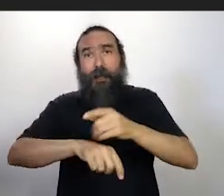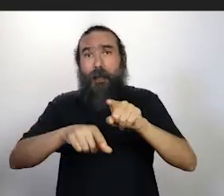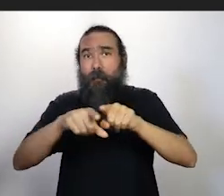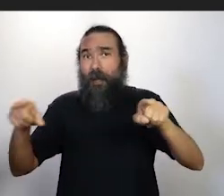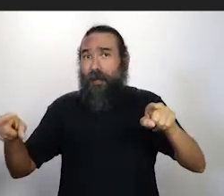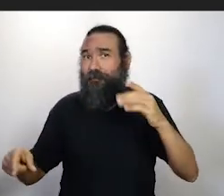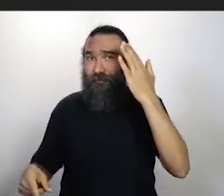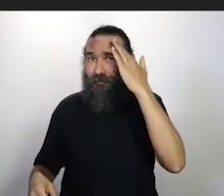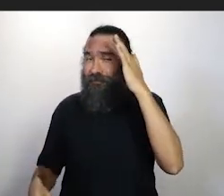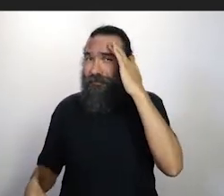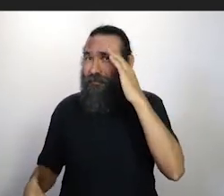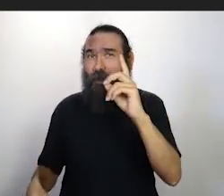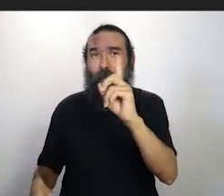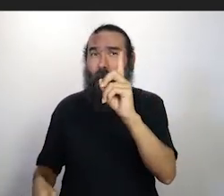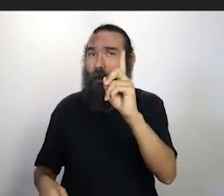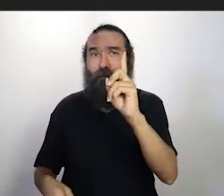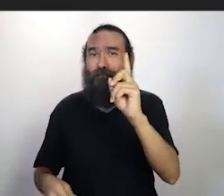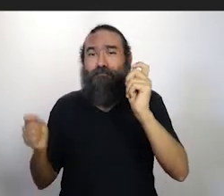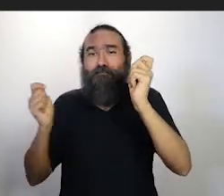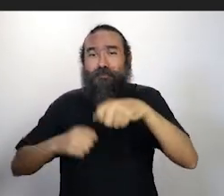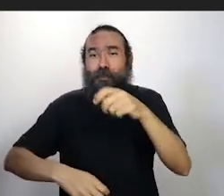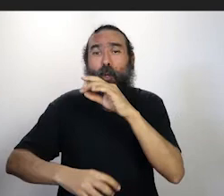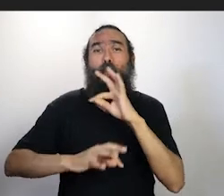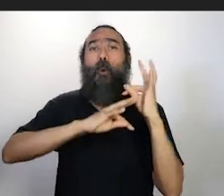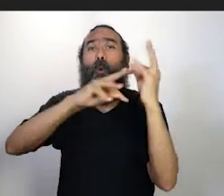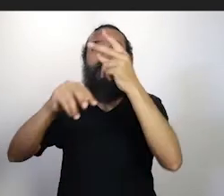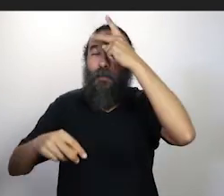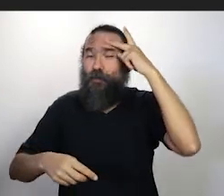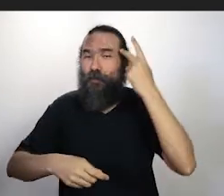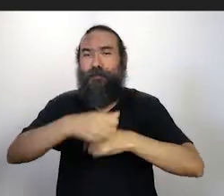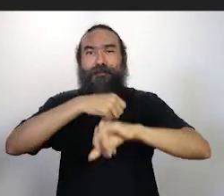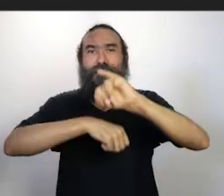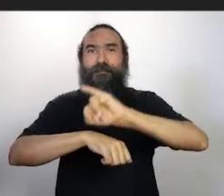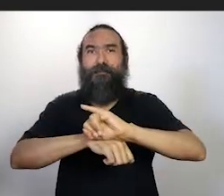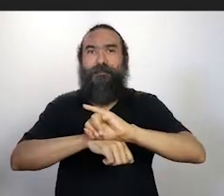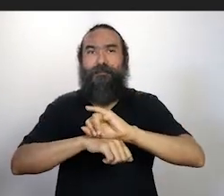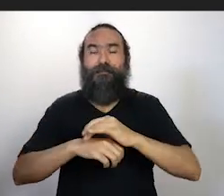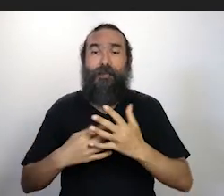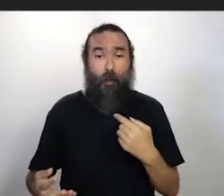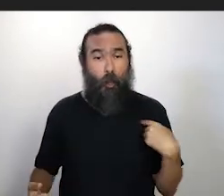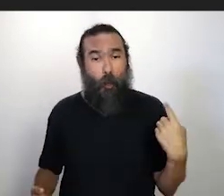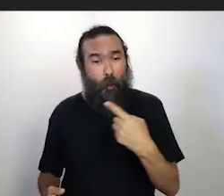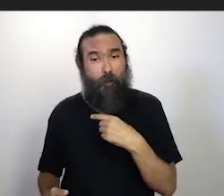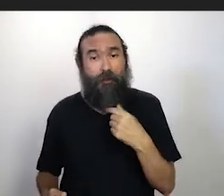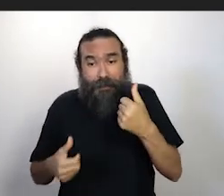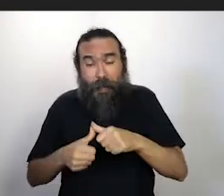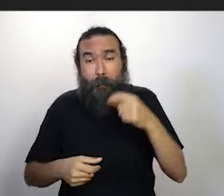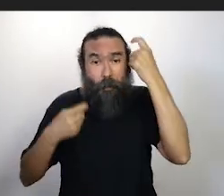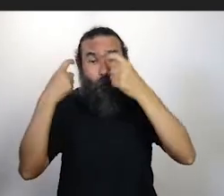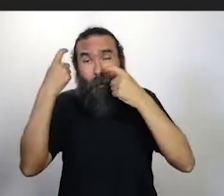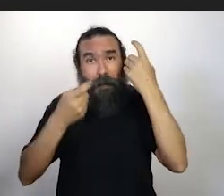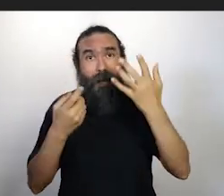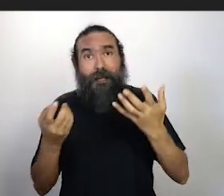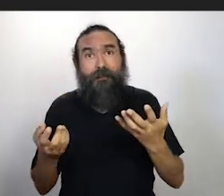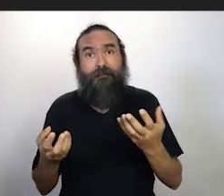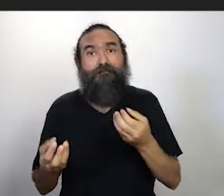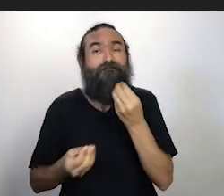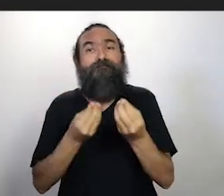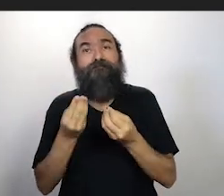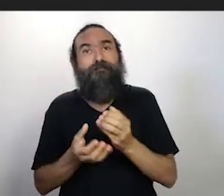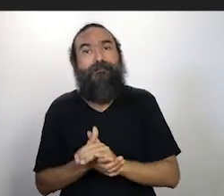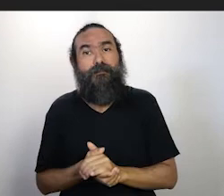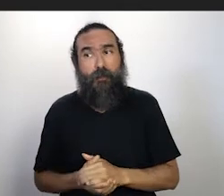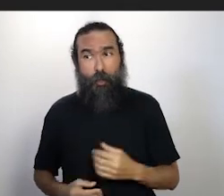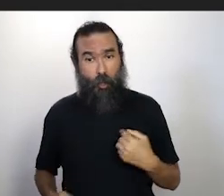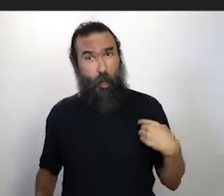unânime, e na verdade ele não é. Então, aqui no Turma, a gente tem se defrontado muito com essas questões, né? Acho que é legal contar um pouco,